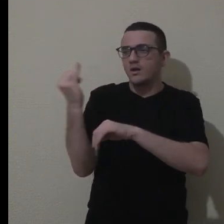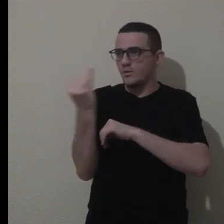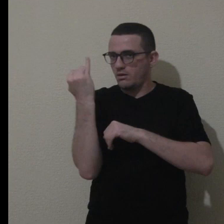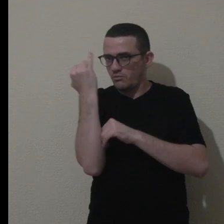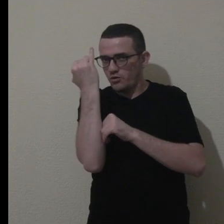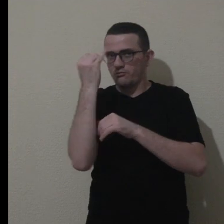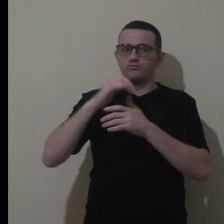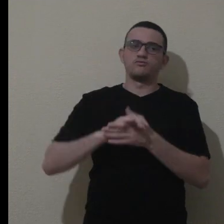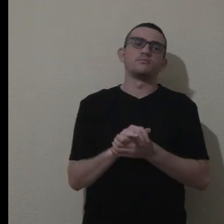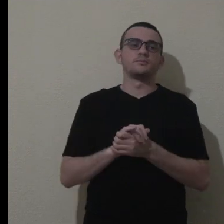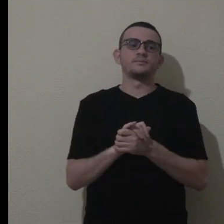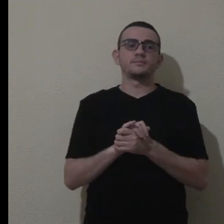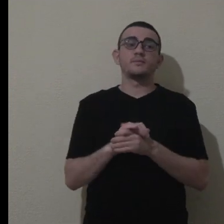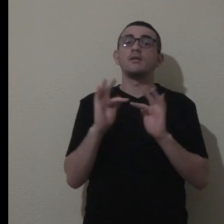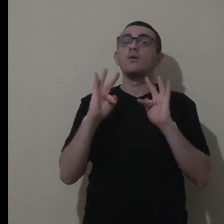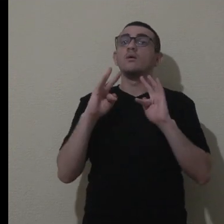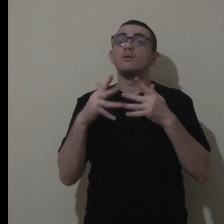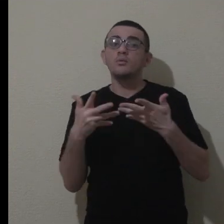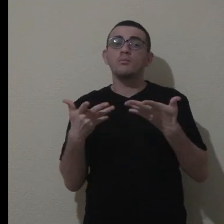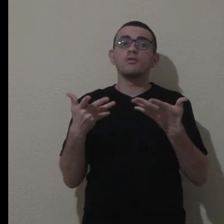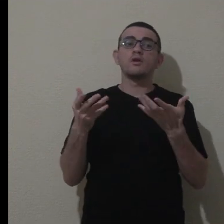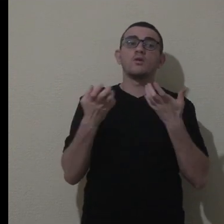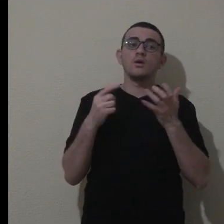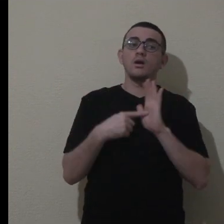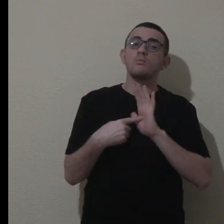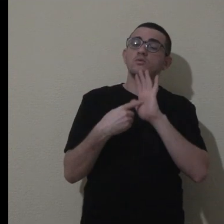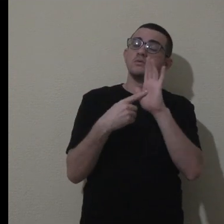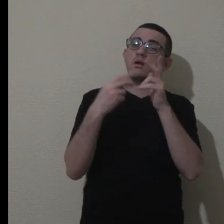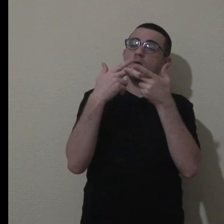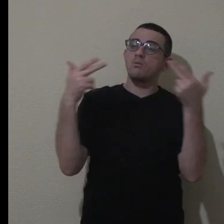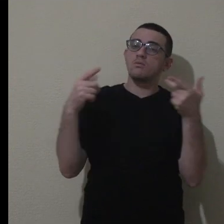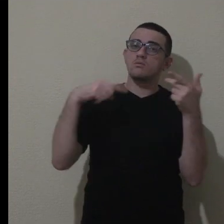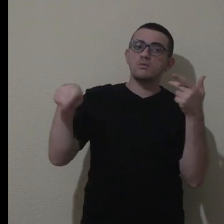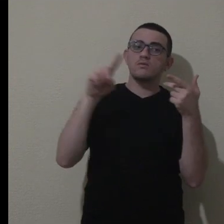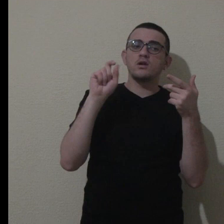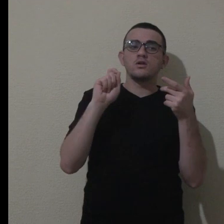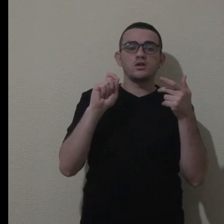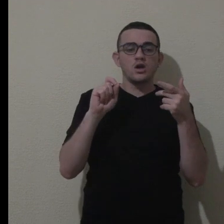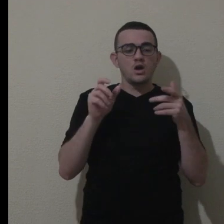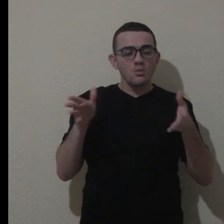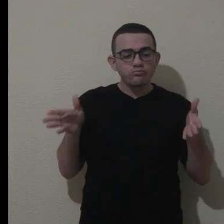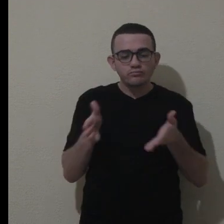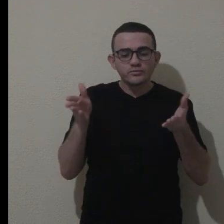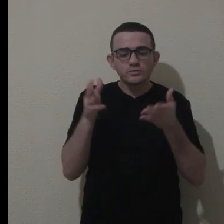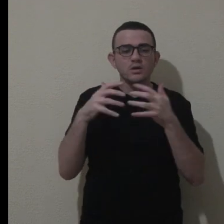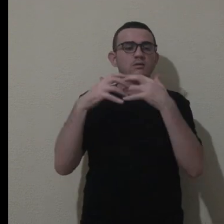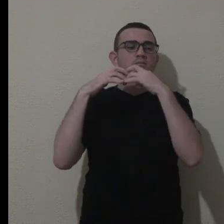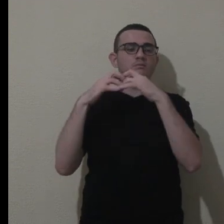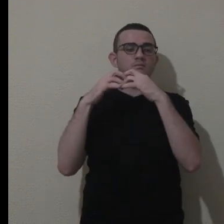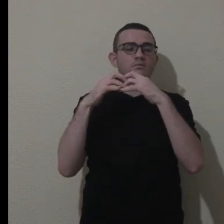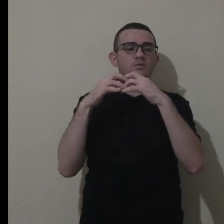importante. Tá? E, por fim, quero trazer algumas questões sobre estimulação